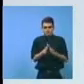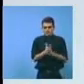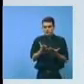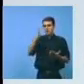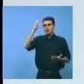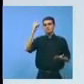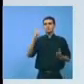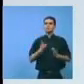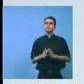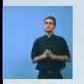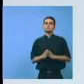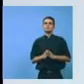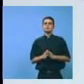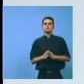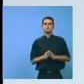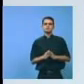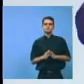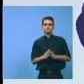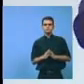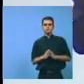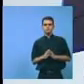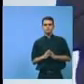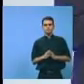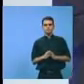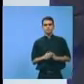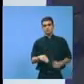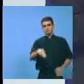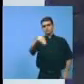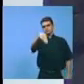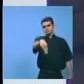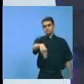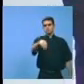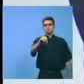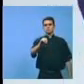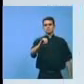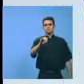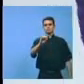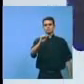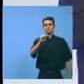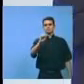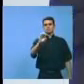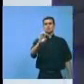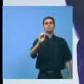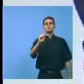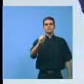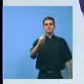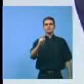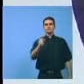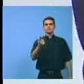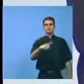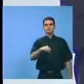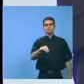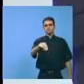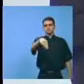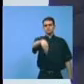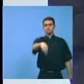banheiro, não tinha sanitário, não tinha nem casinha. A pessoa ia para o meio do mato, atrás de uma